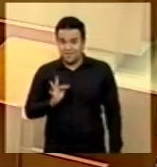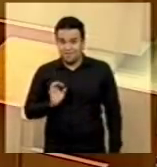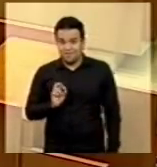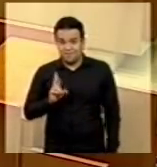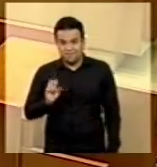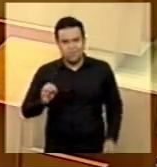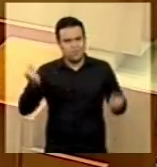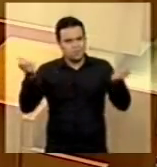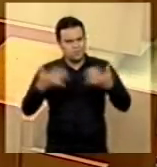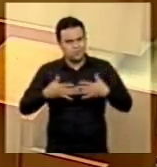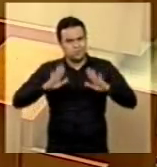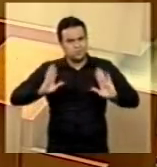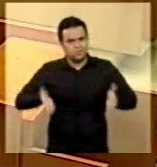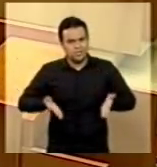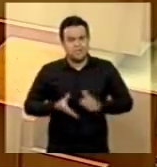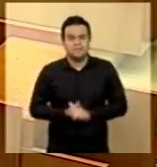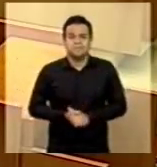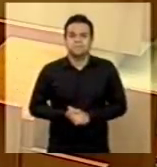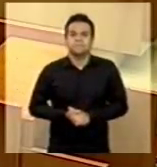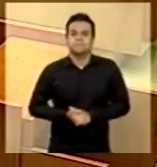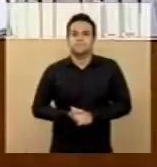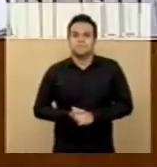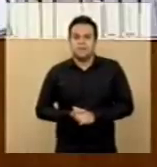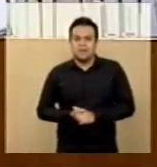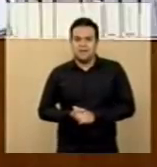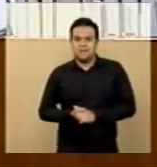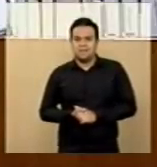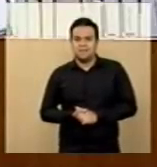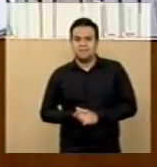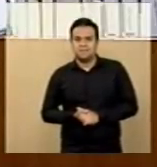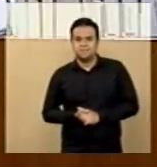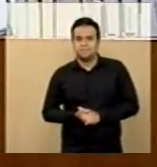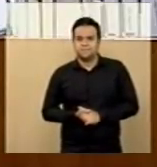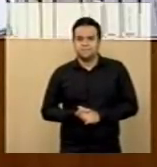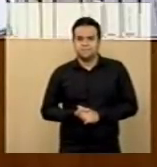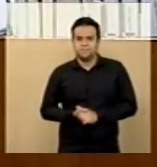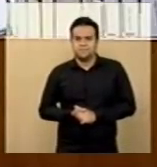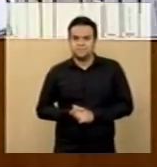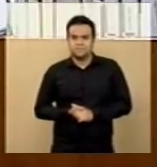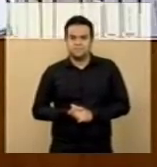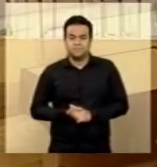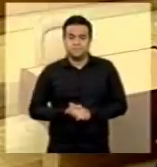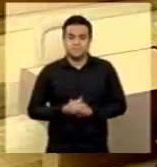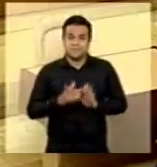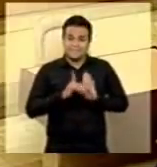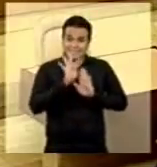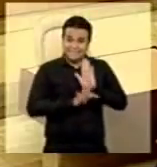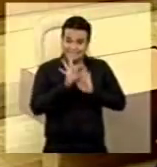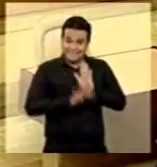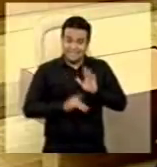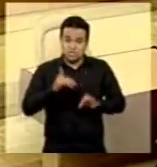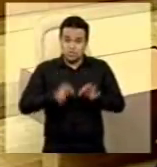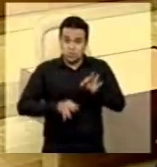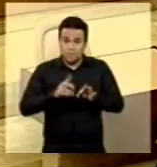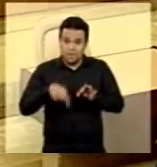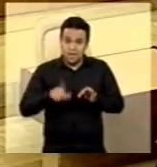logo dessa depois. Explicação, presidente. É taxativo e nós que votamos acompanhando no mesmo sentido. A minha tese de julgamento, ministro Toffoli, nessa parte é: